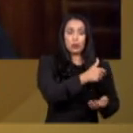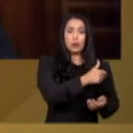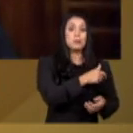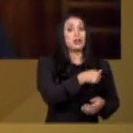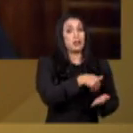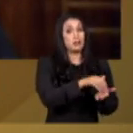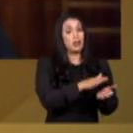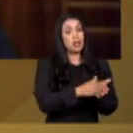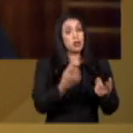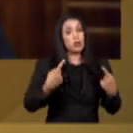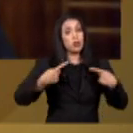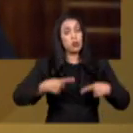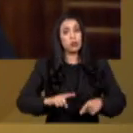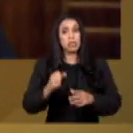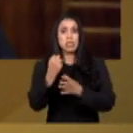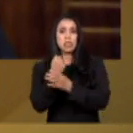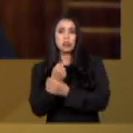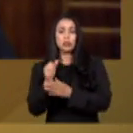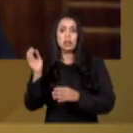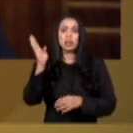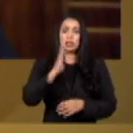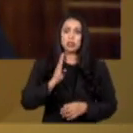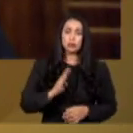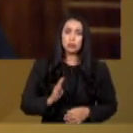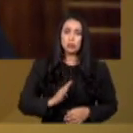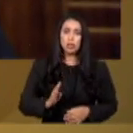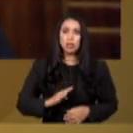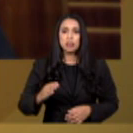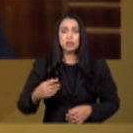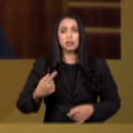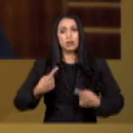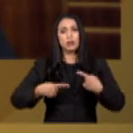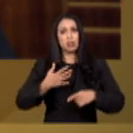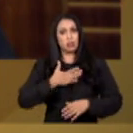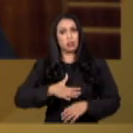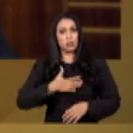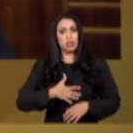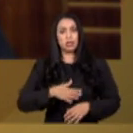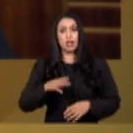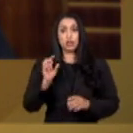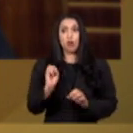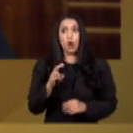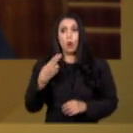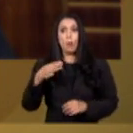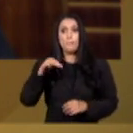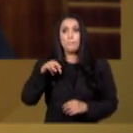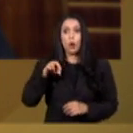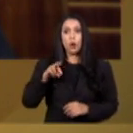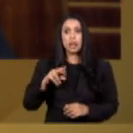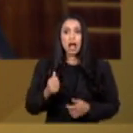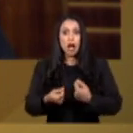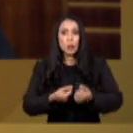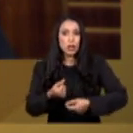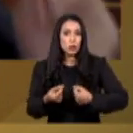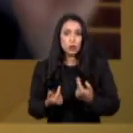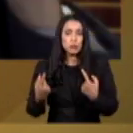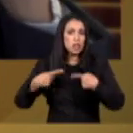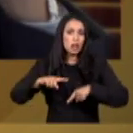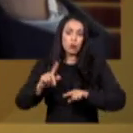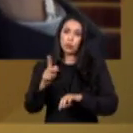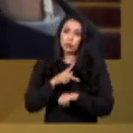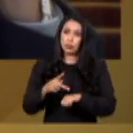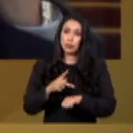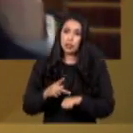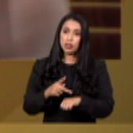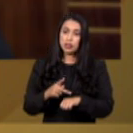a tentar contra a segurança social a tranquilidade o a moralidade pública economia popular ou